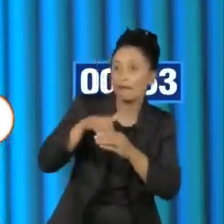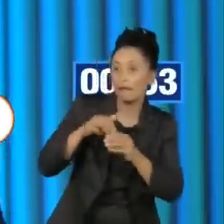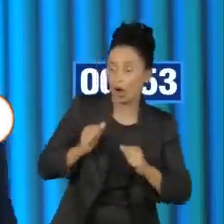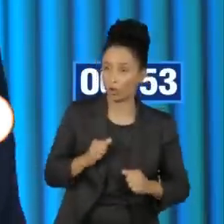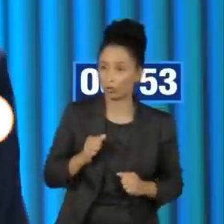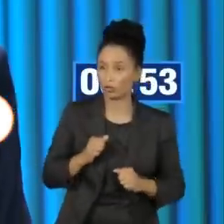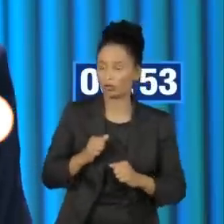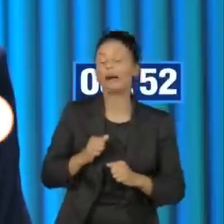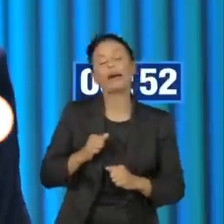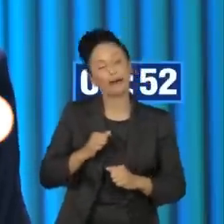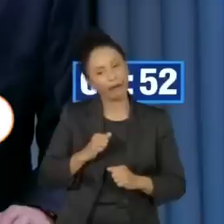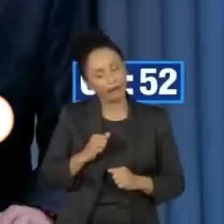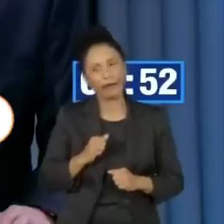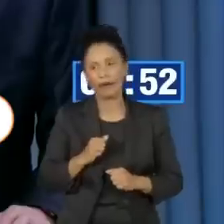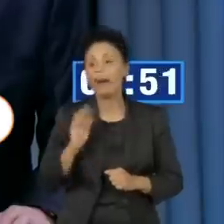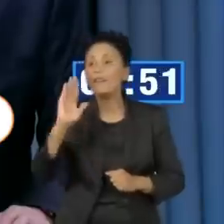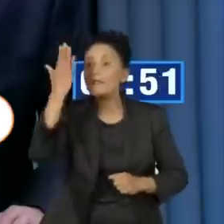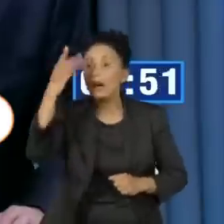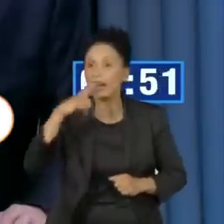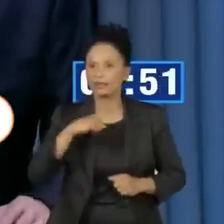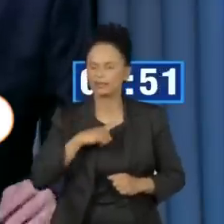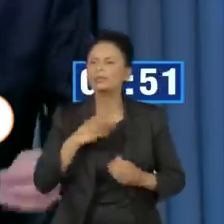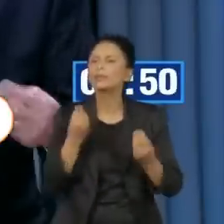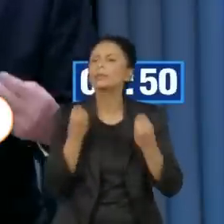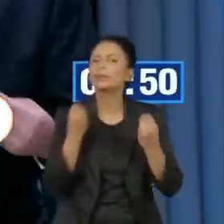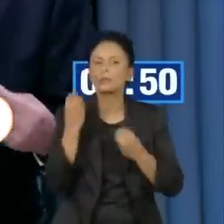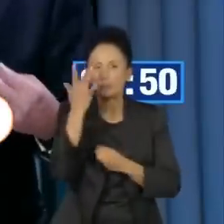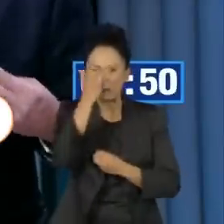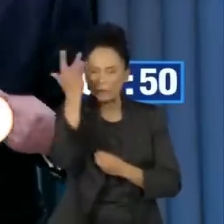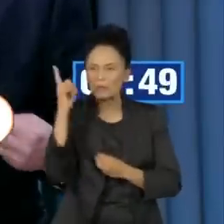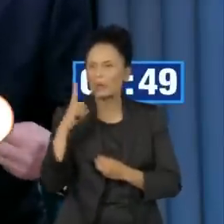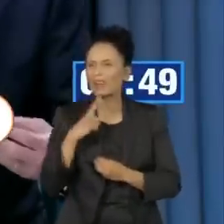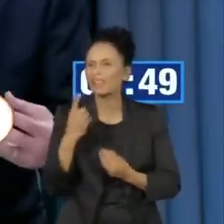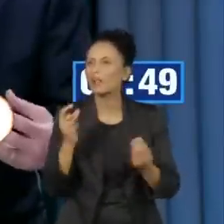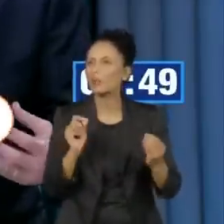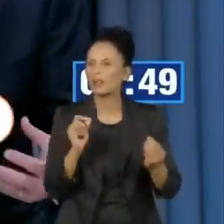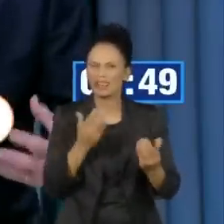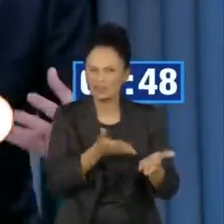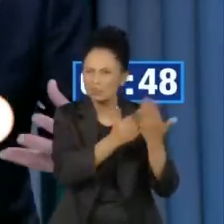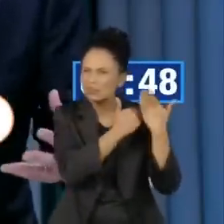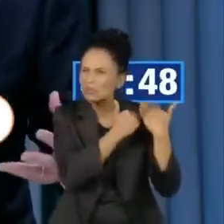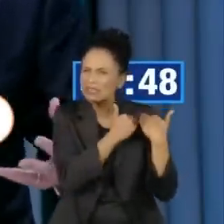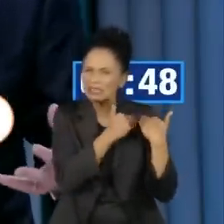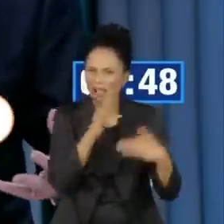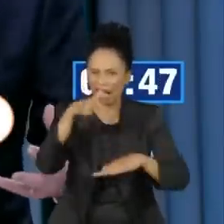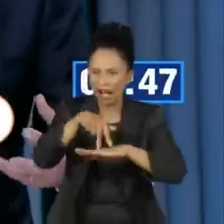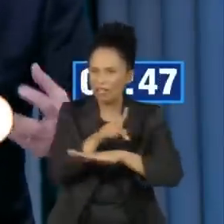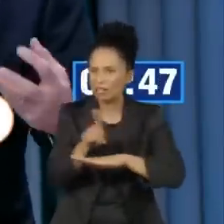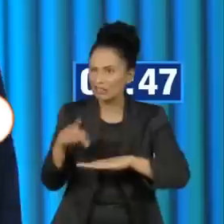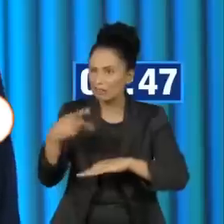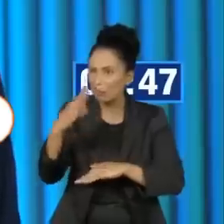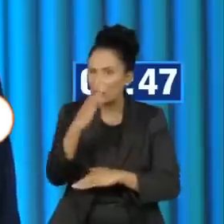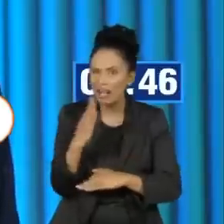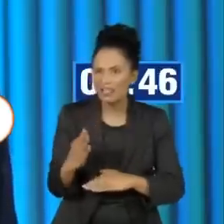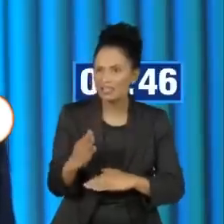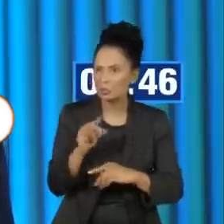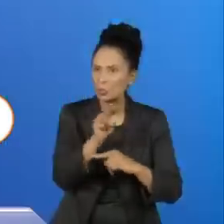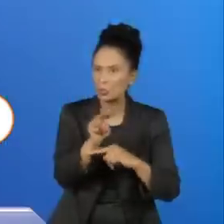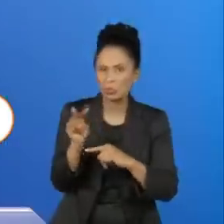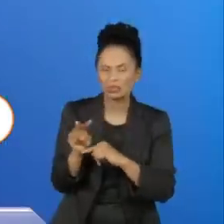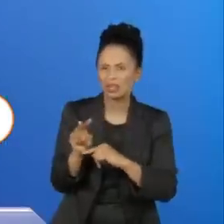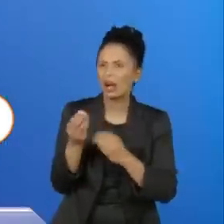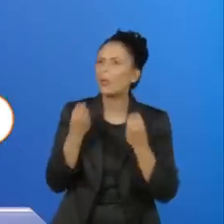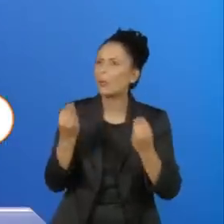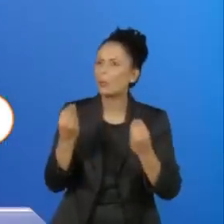sempre como é que essa pessoa tem capacidade moral para liderar o Brasil nessa transformação para tirar o Brasil desse